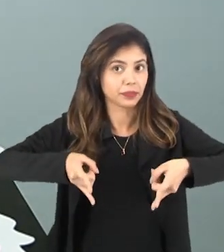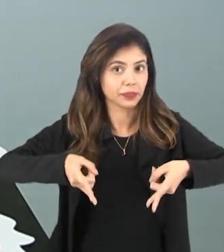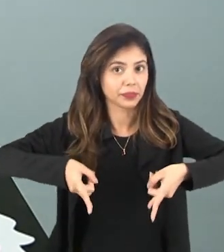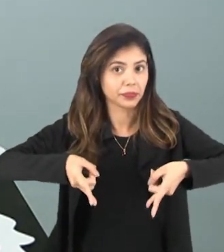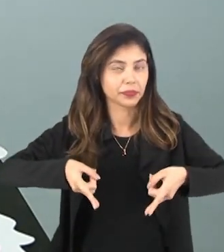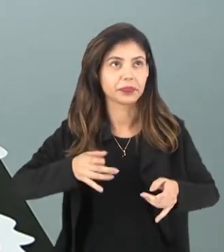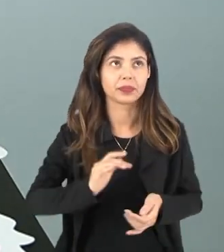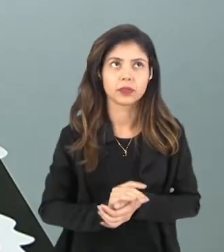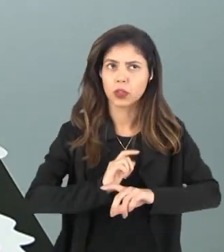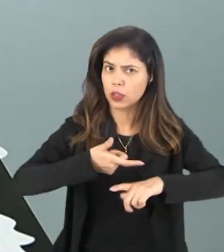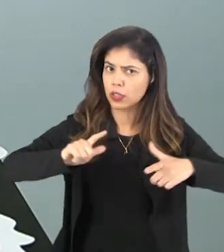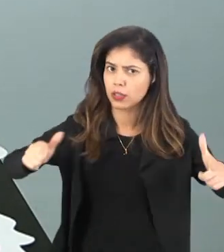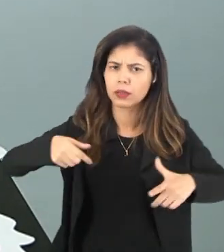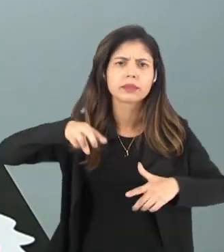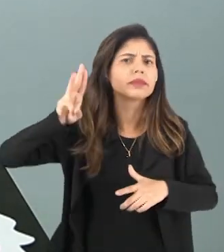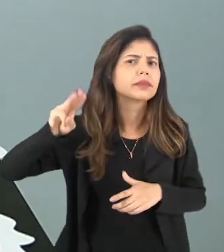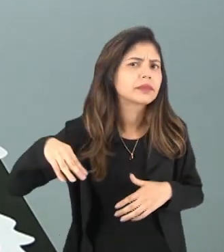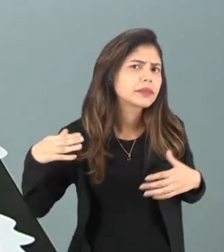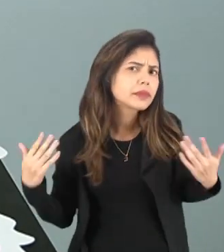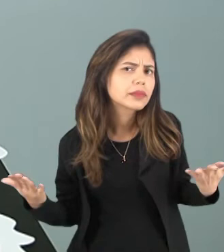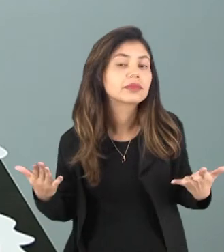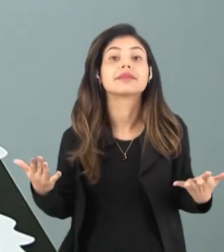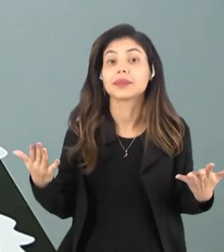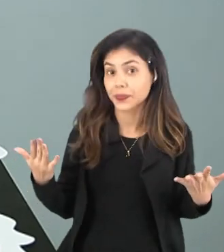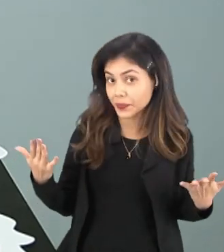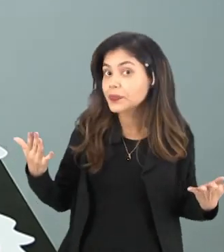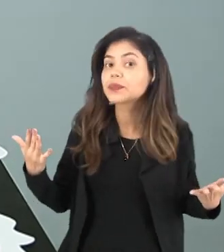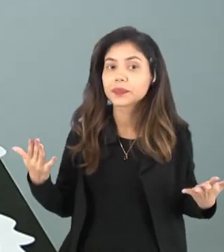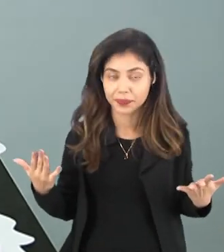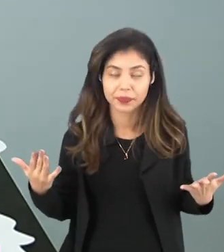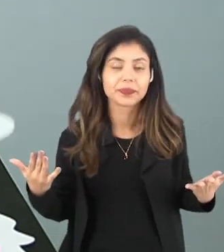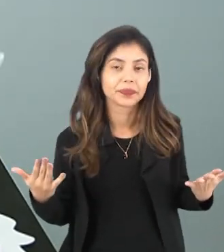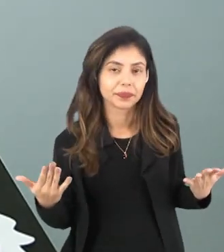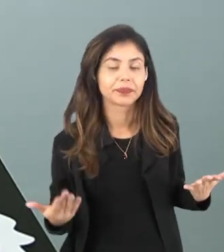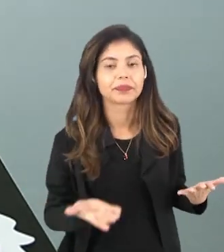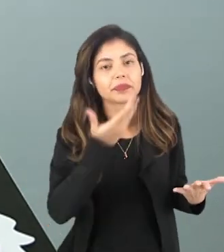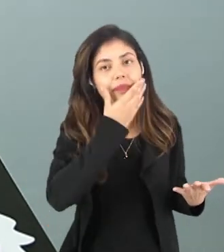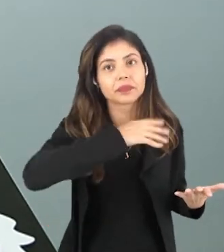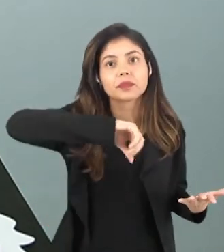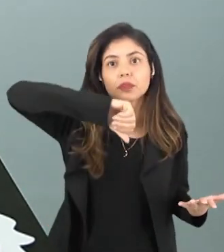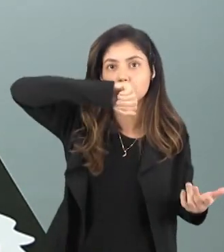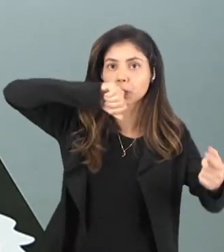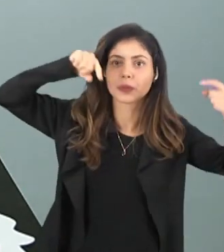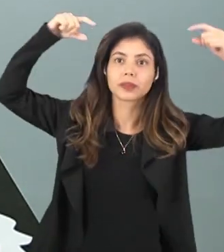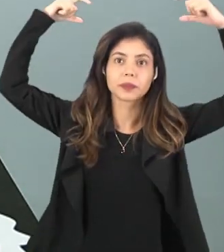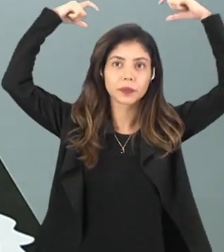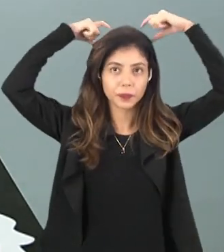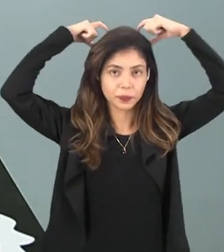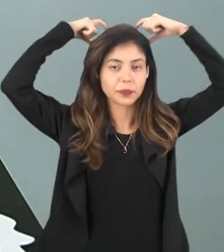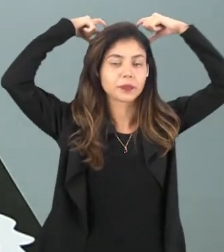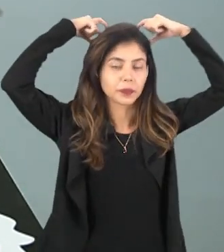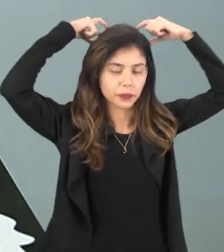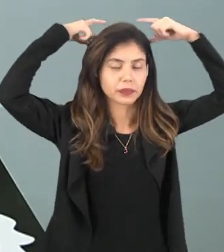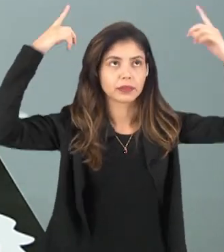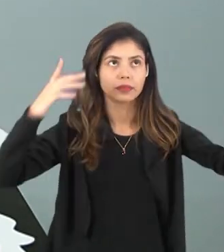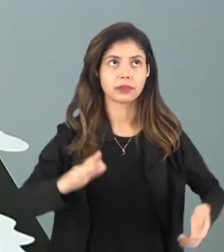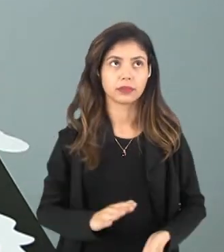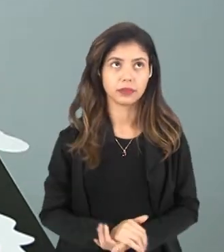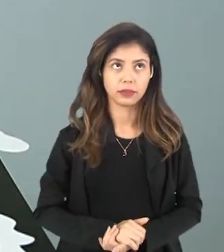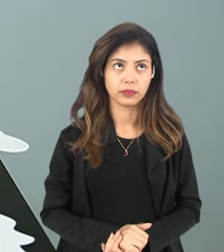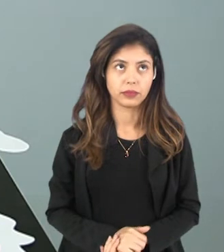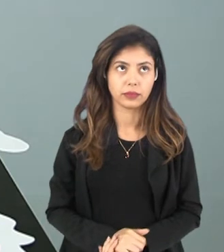grandona que é de quem era do papai o urso